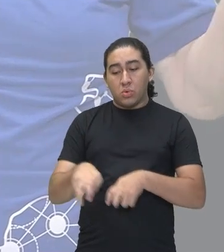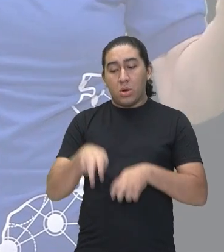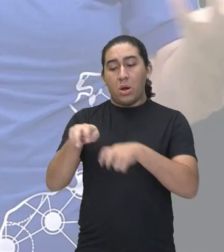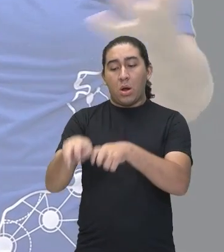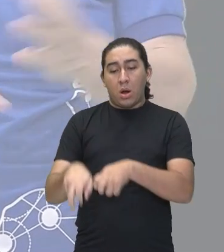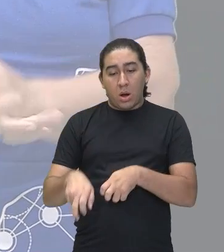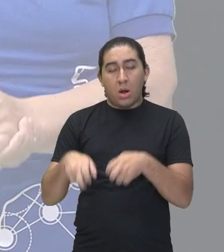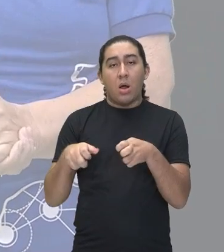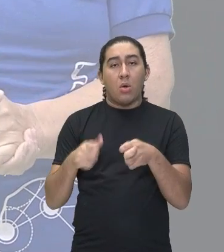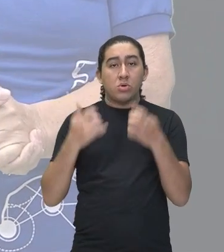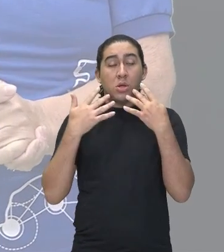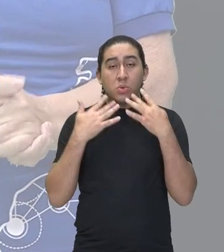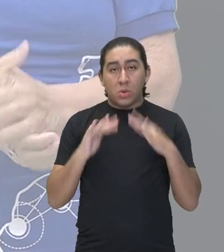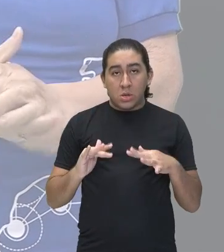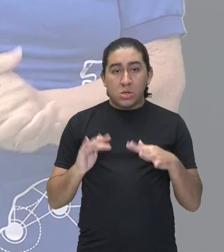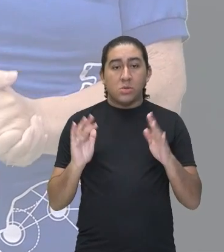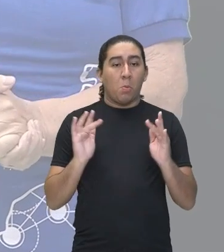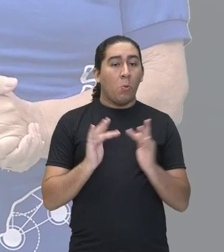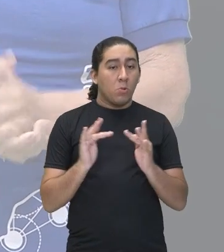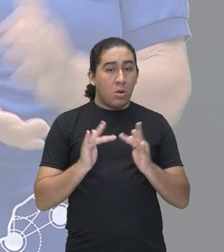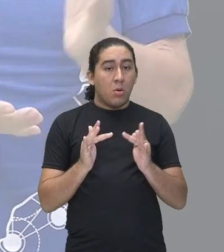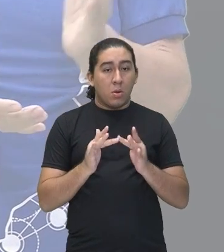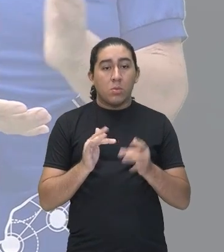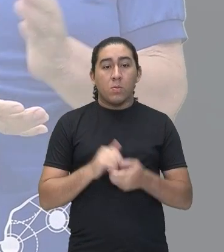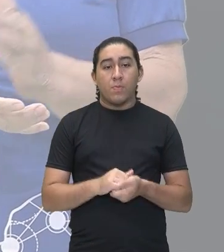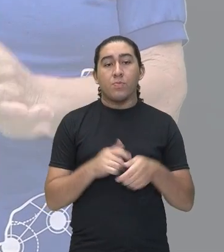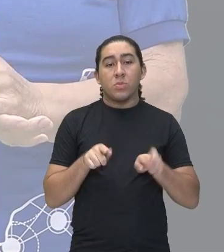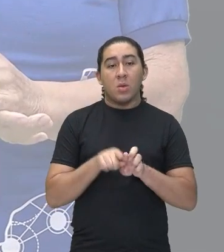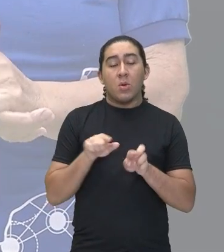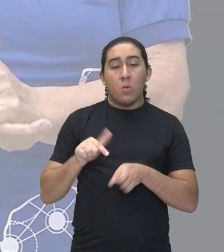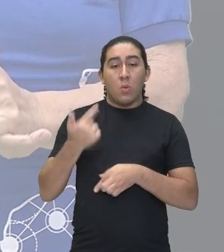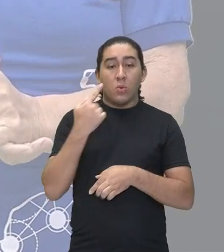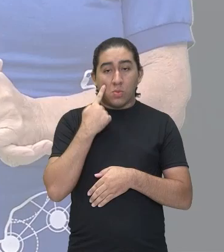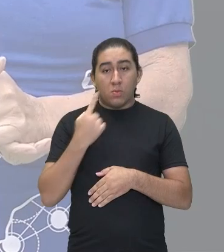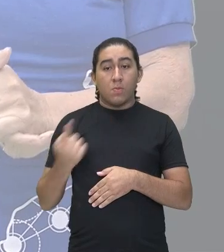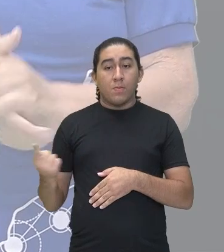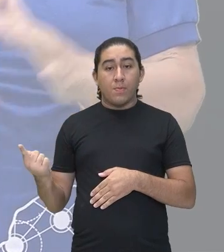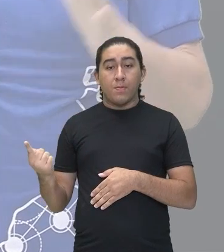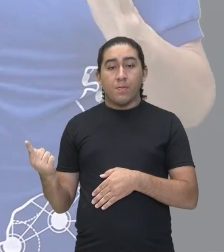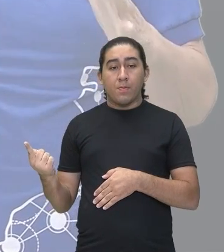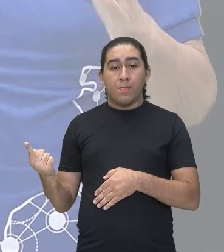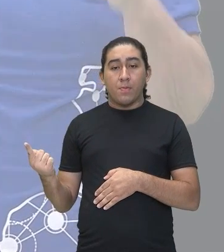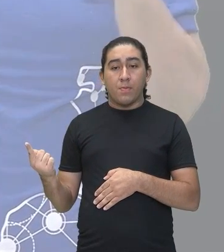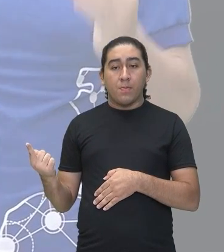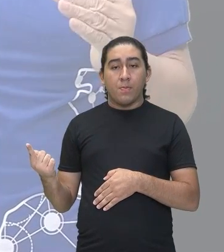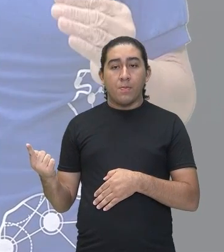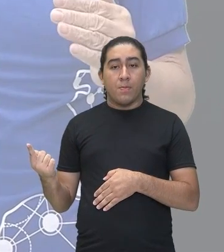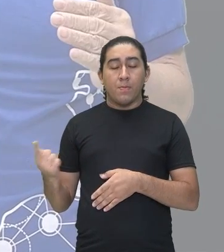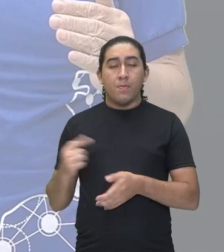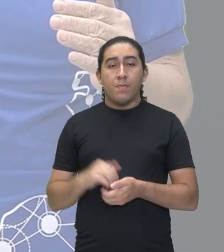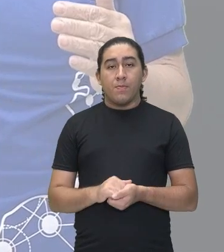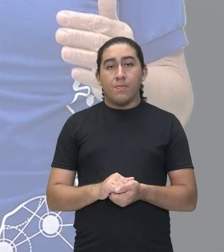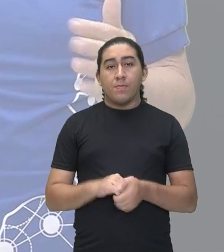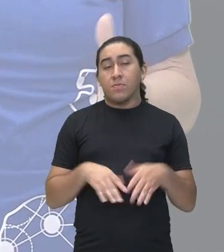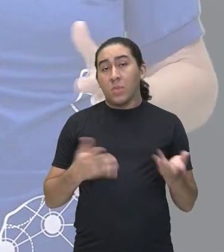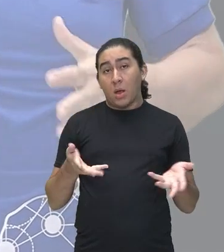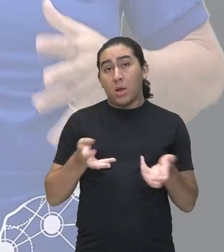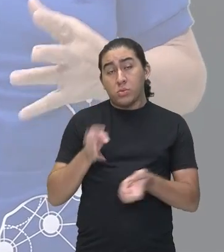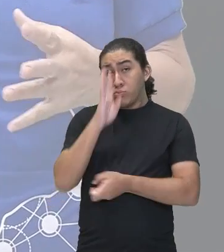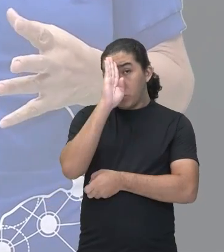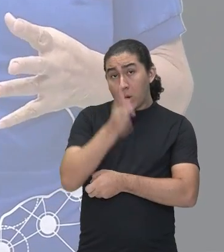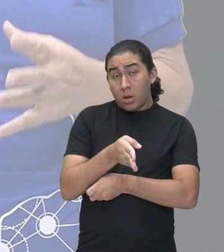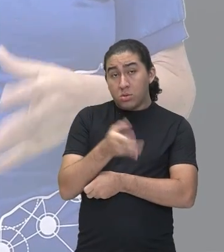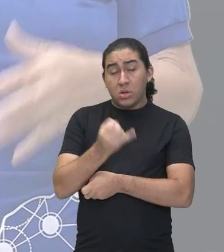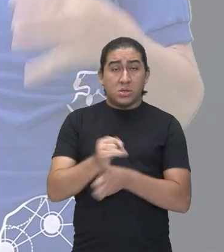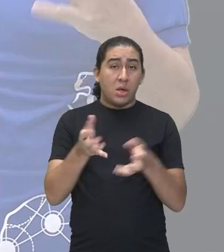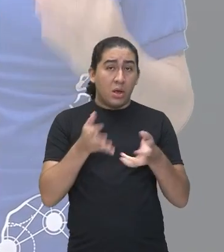natureza, o contato com a natureza. E tem mais, inutilia truncati. Então, eles eram objetivos. Já